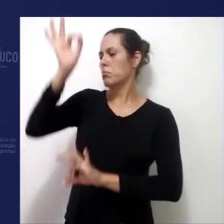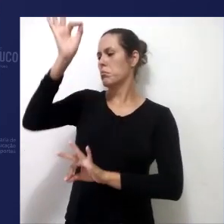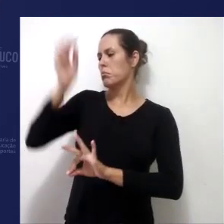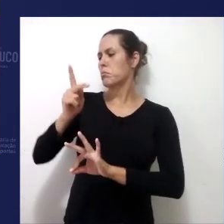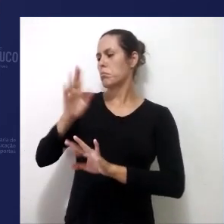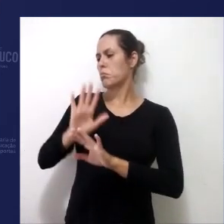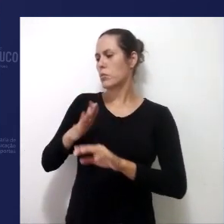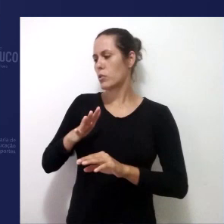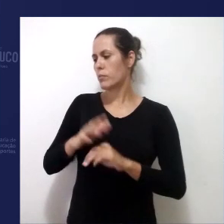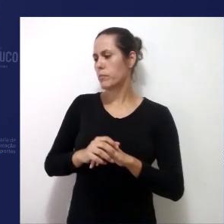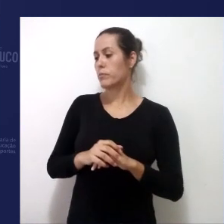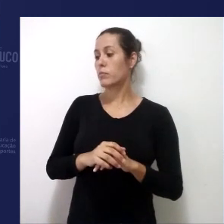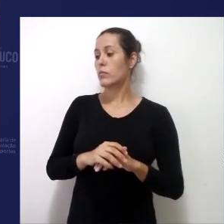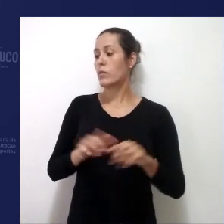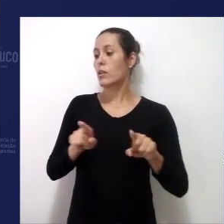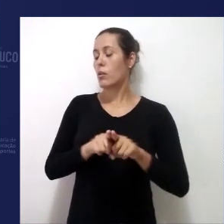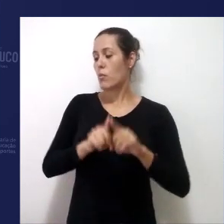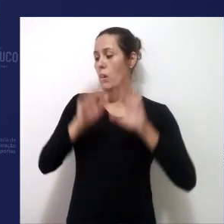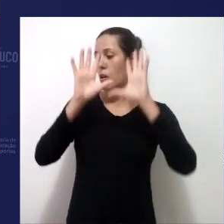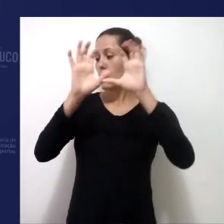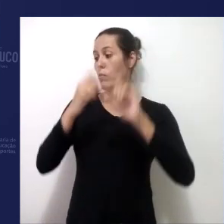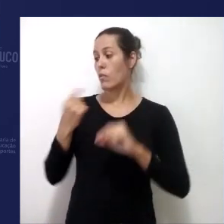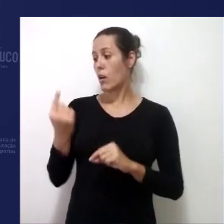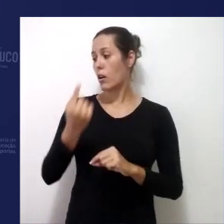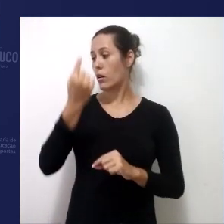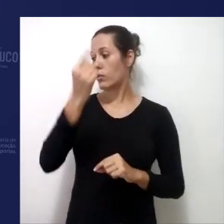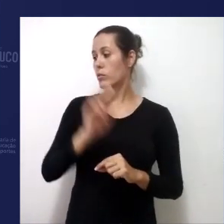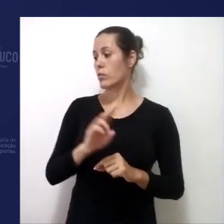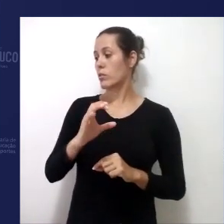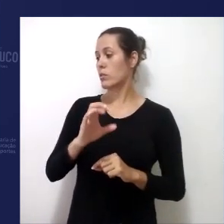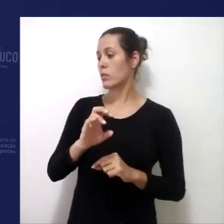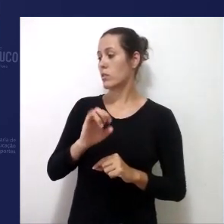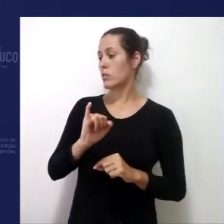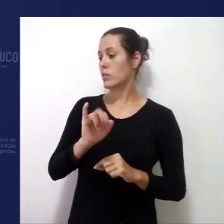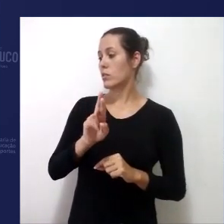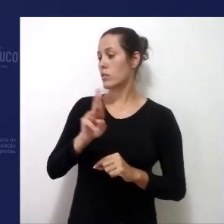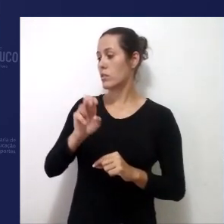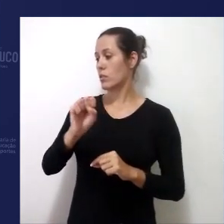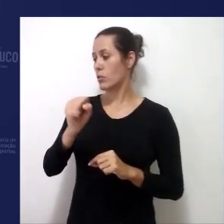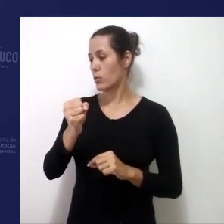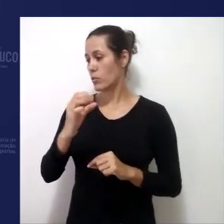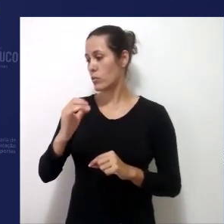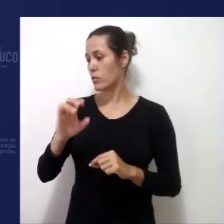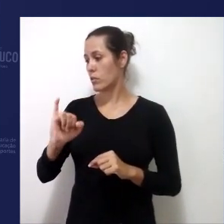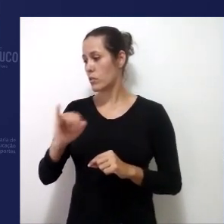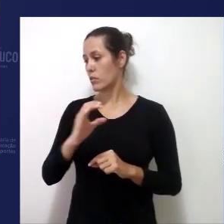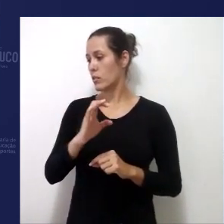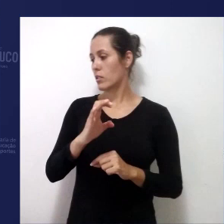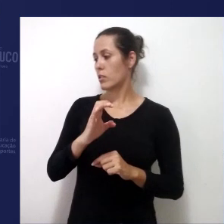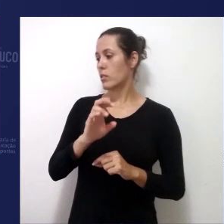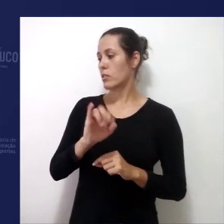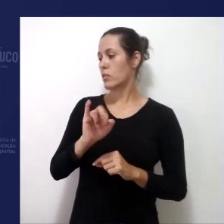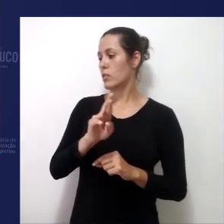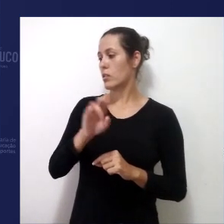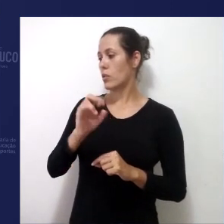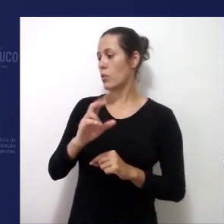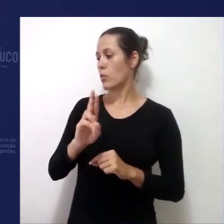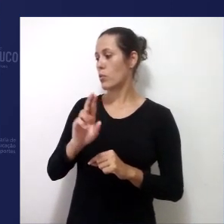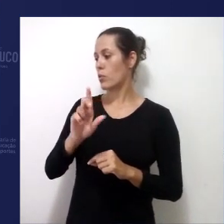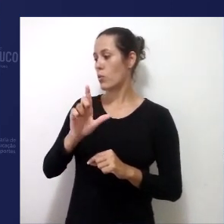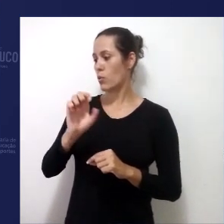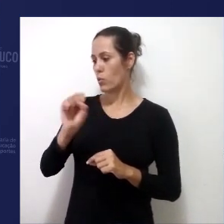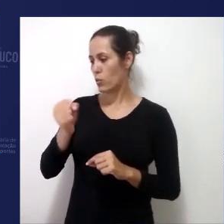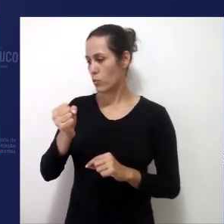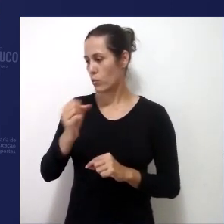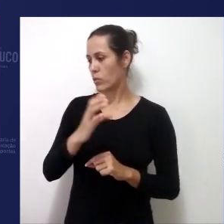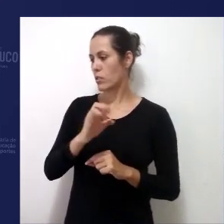as nuvens que são altas, que é classificadas em cirrus, cirrocumulus e cirrostratus.